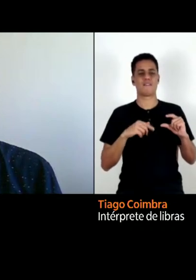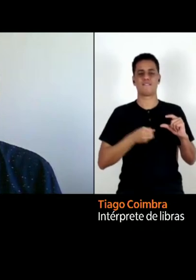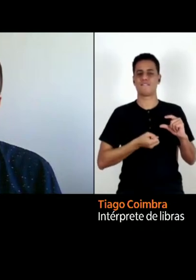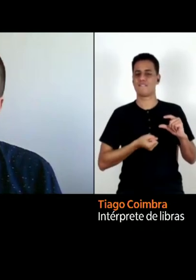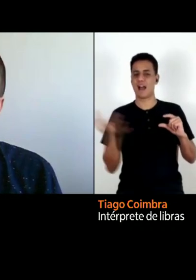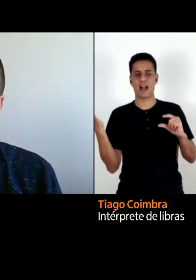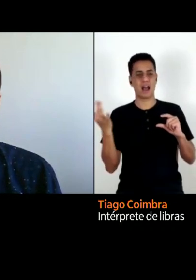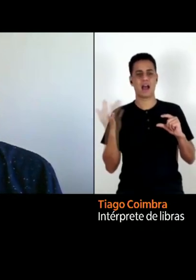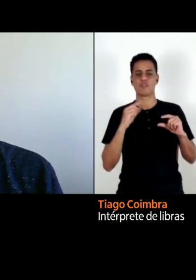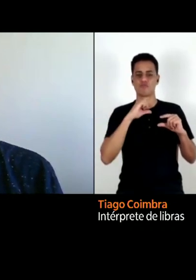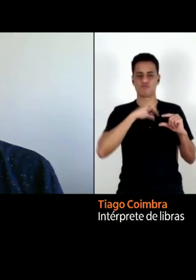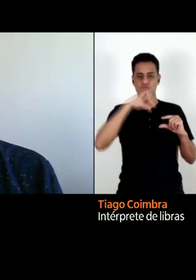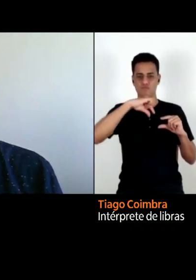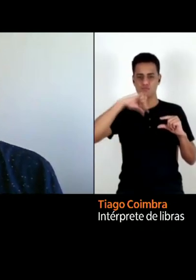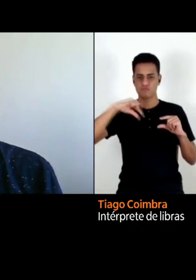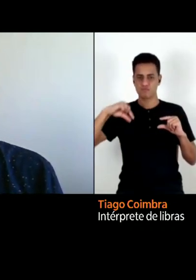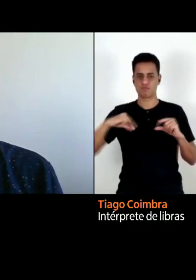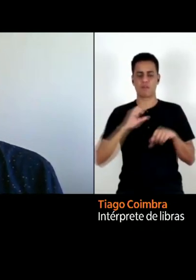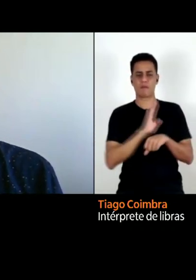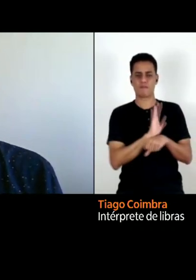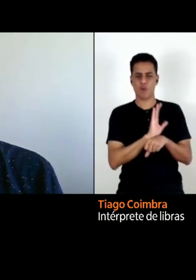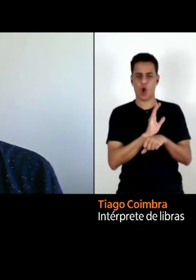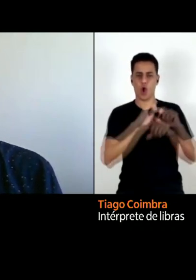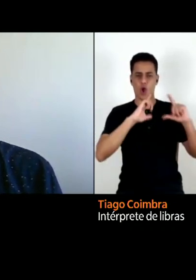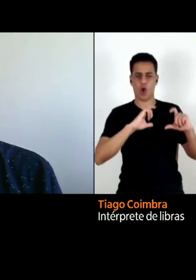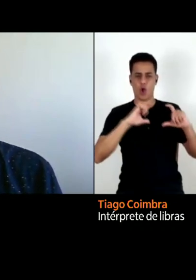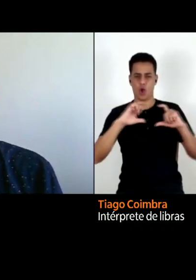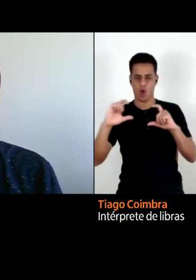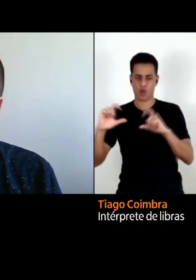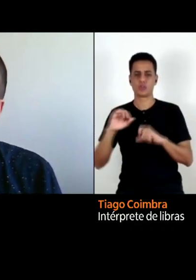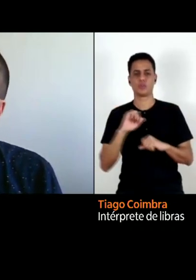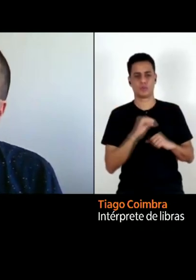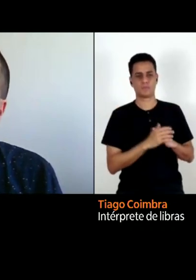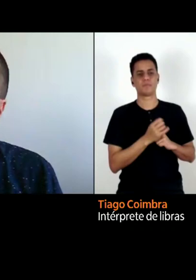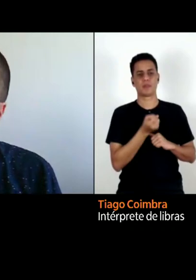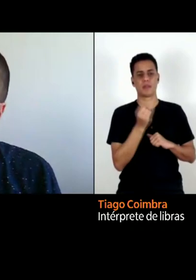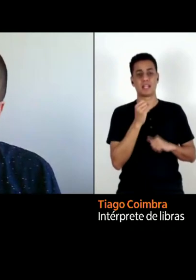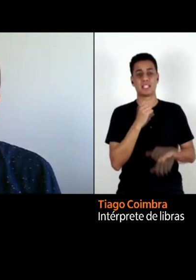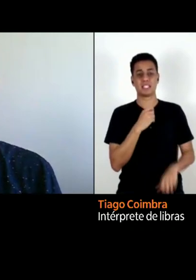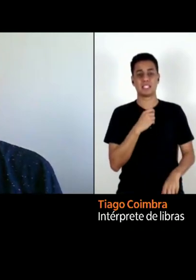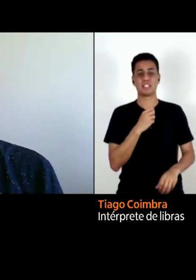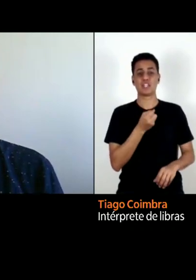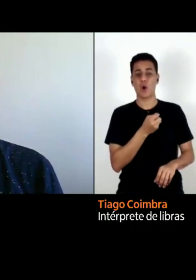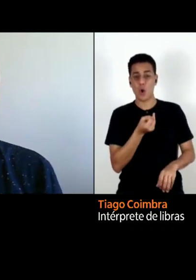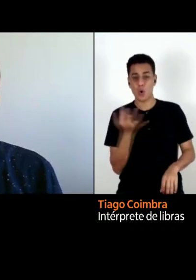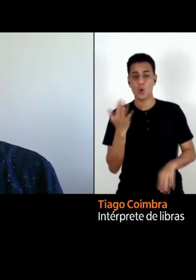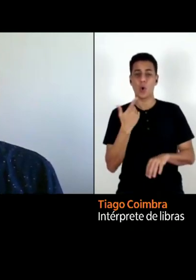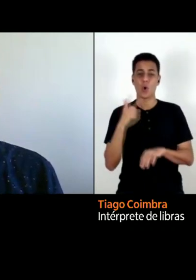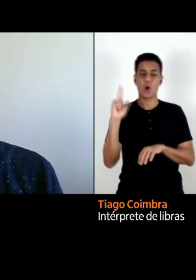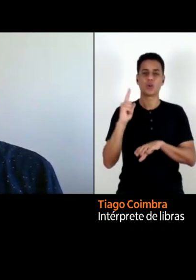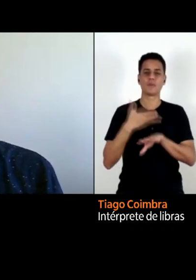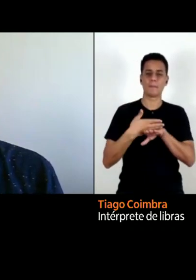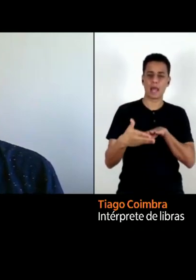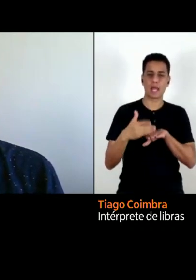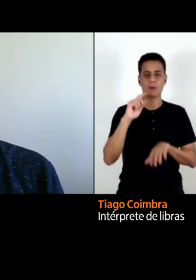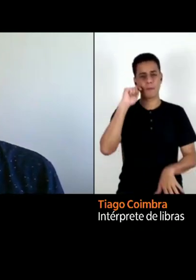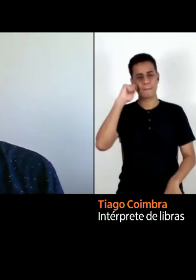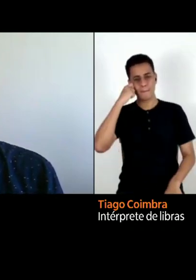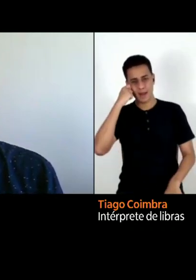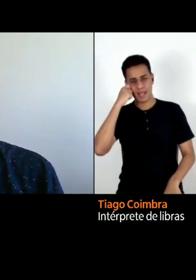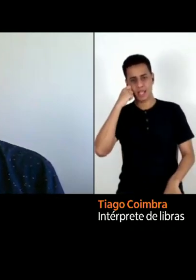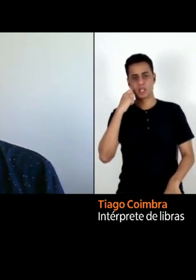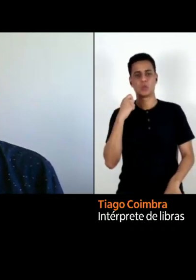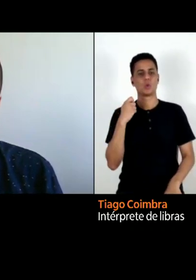658 cartões com imagem e 681 cartões brancos ou pretos, sem identificação